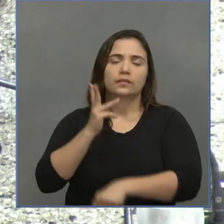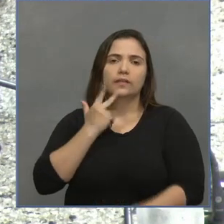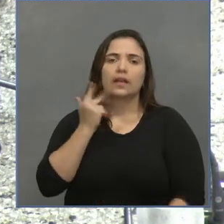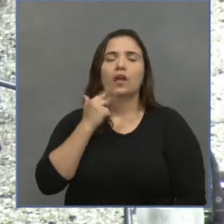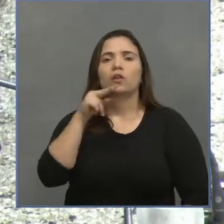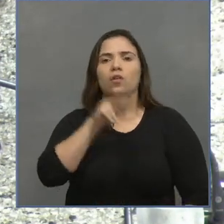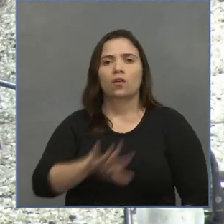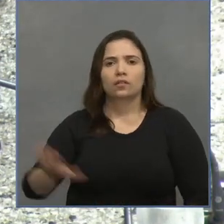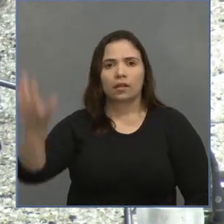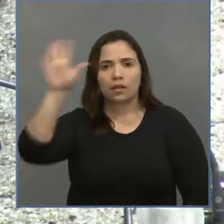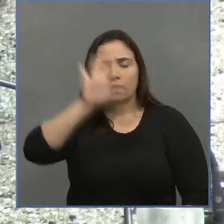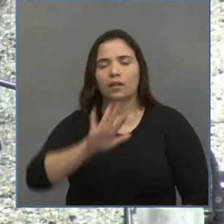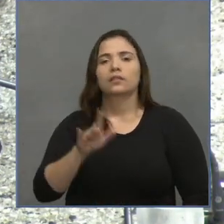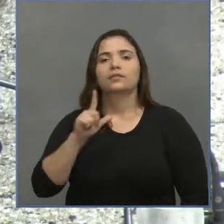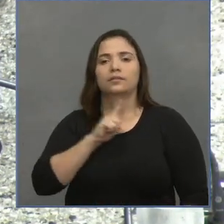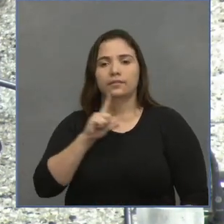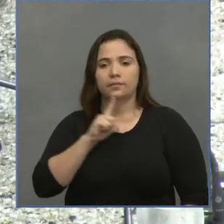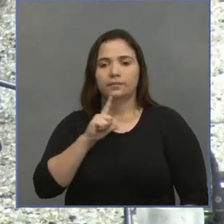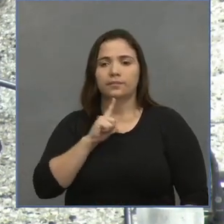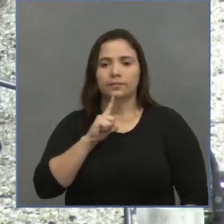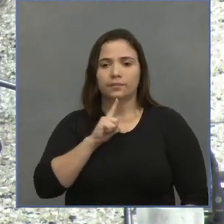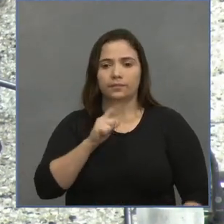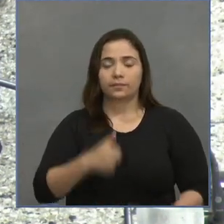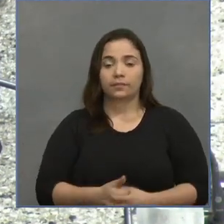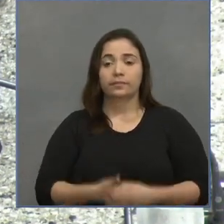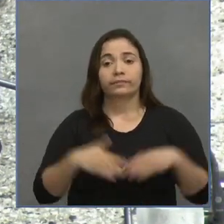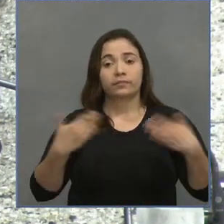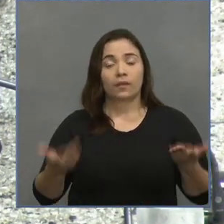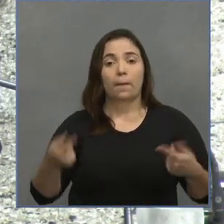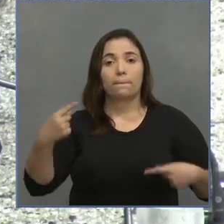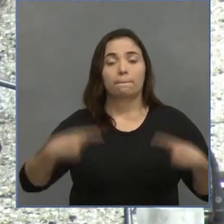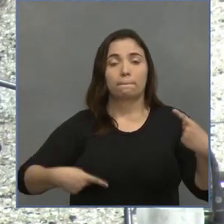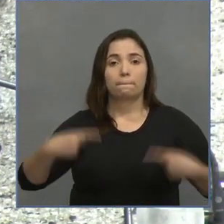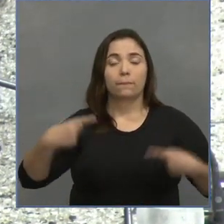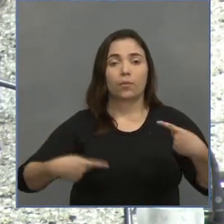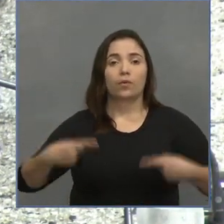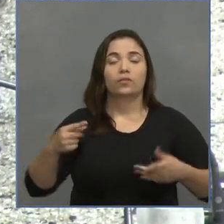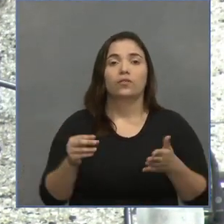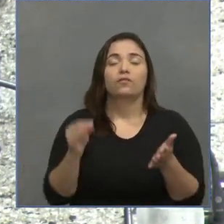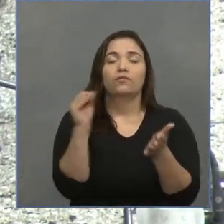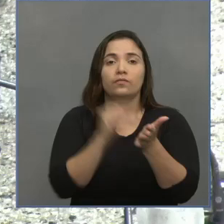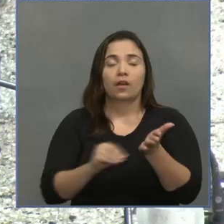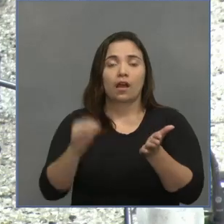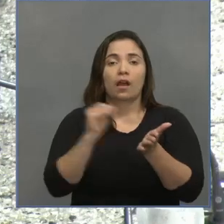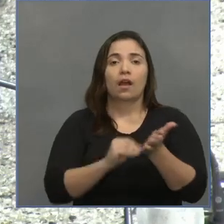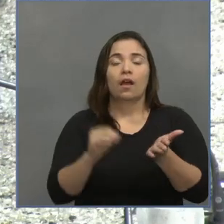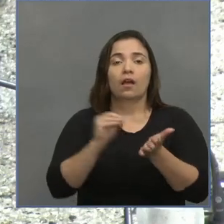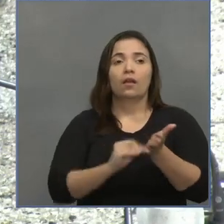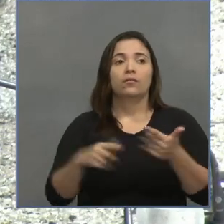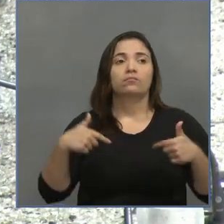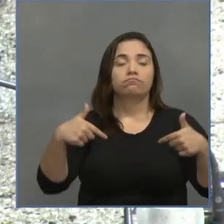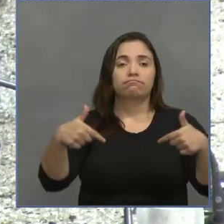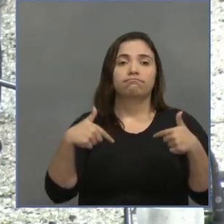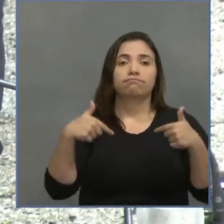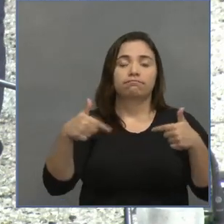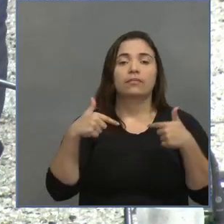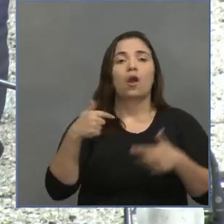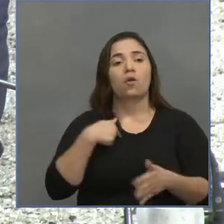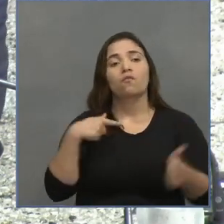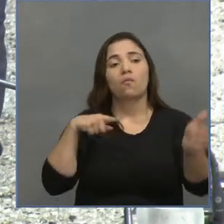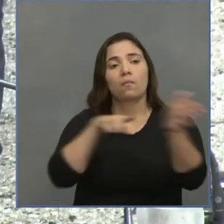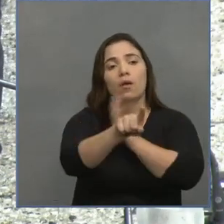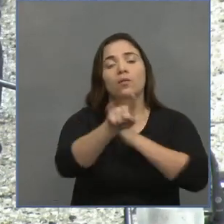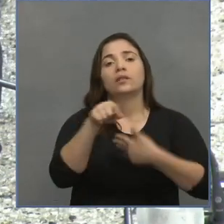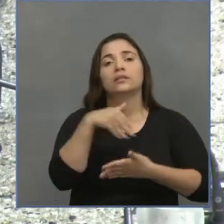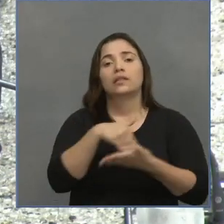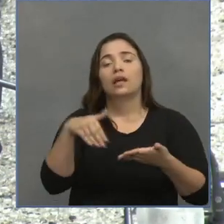sertanejo, e nós vemos uma política um pouco contrária. Vou talvez ter a oportunidade também de indagar o secretário, porque